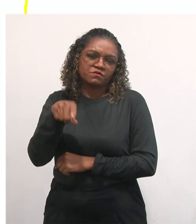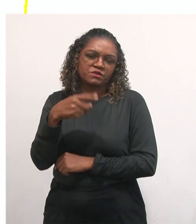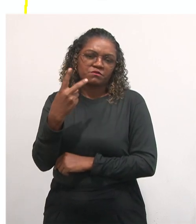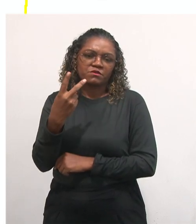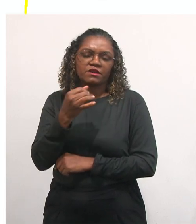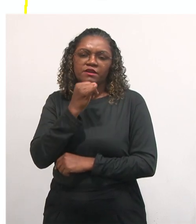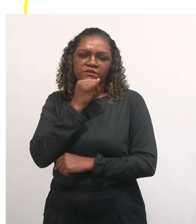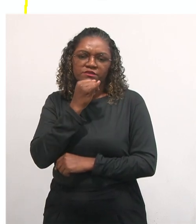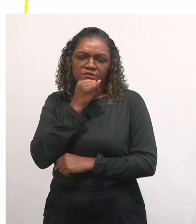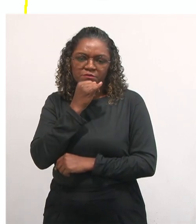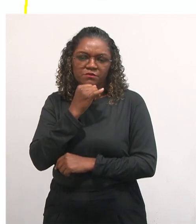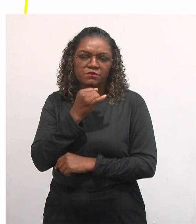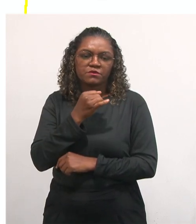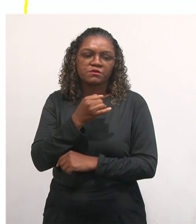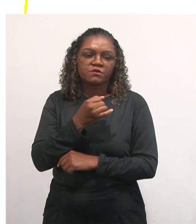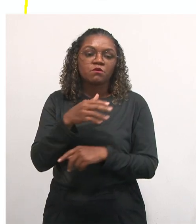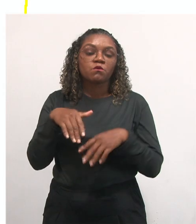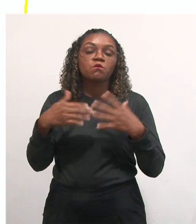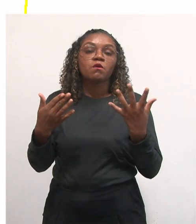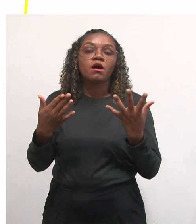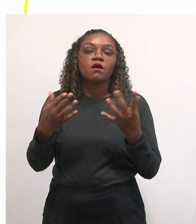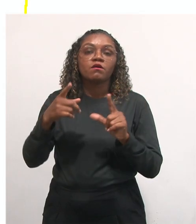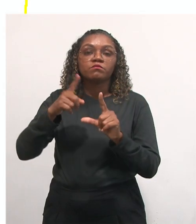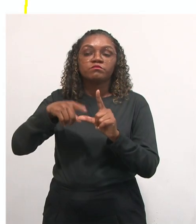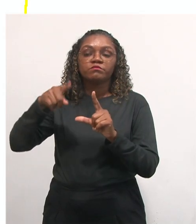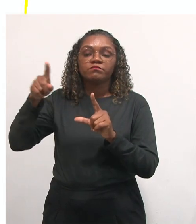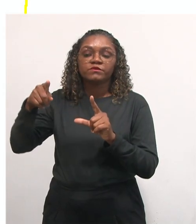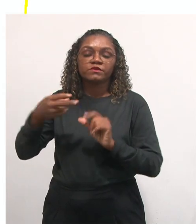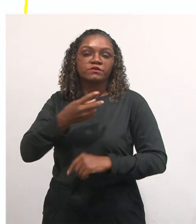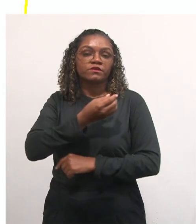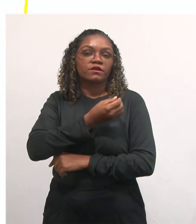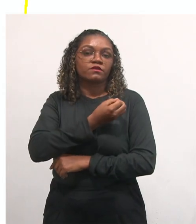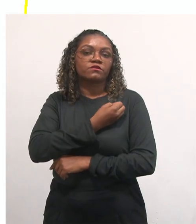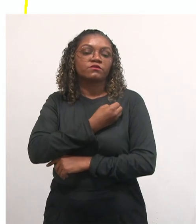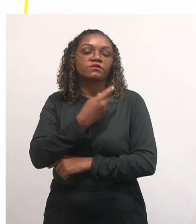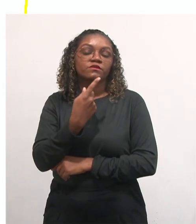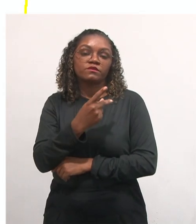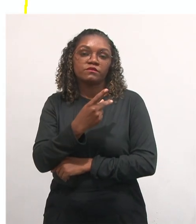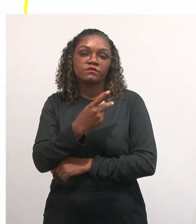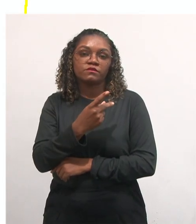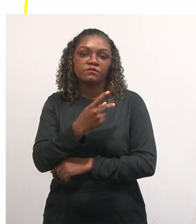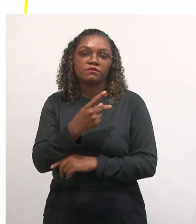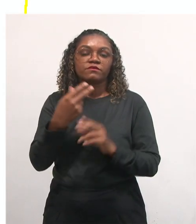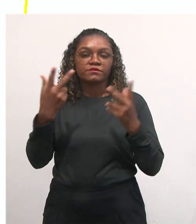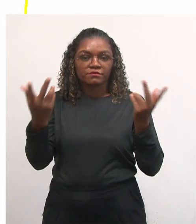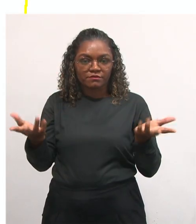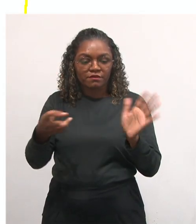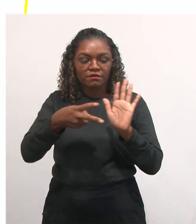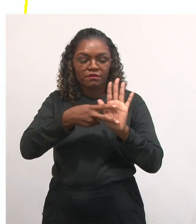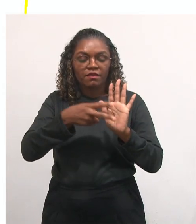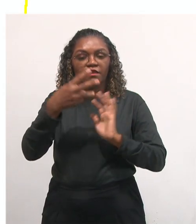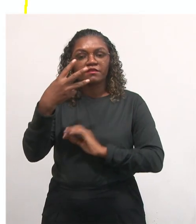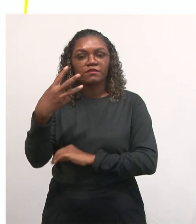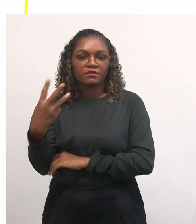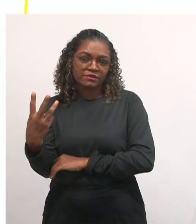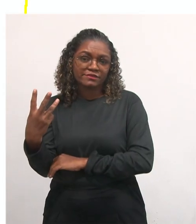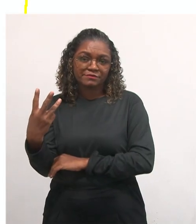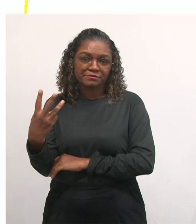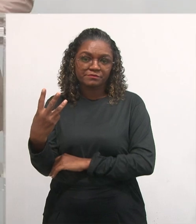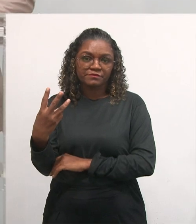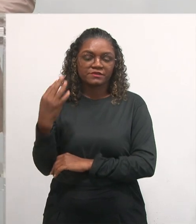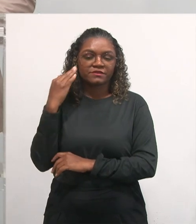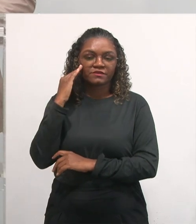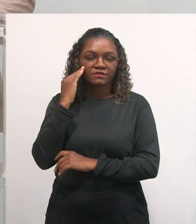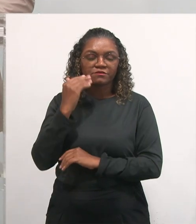1,8, a nota dele em estatística vai ser mais ou menos 3. Alguma coisa nesse sentido